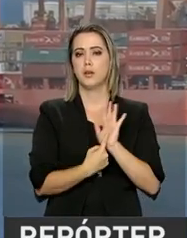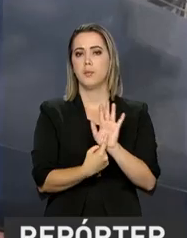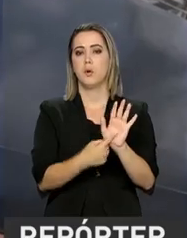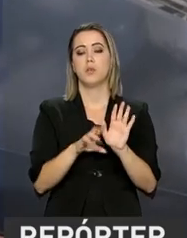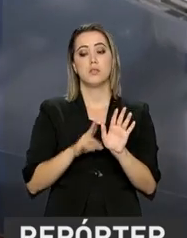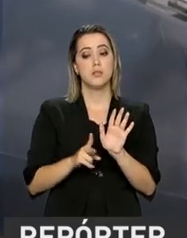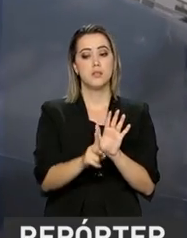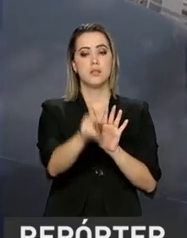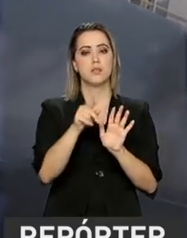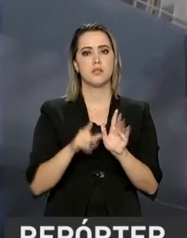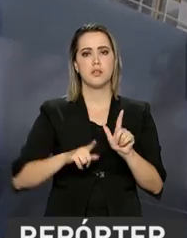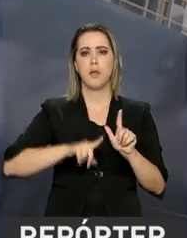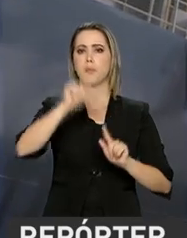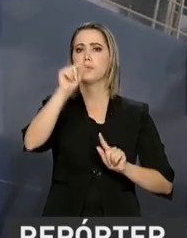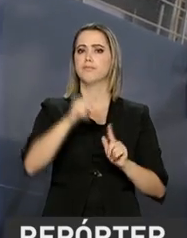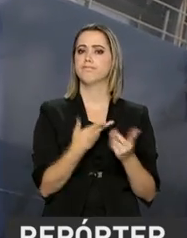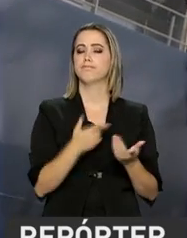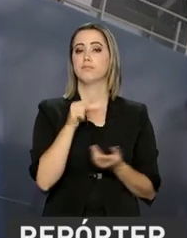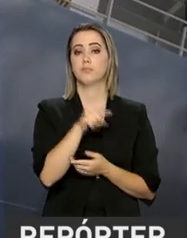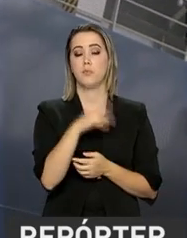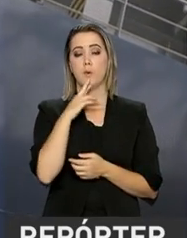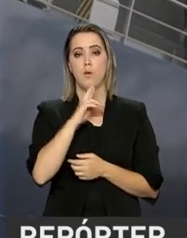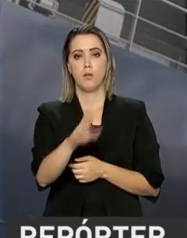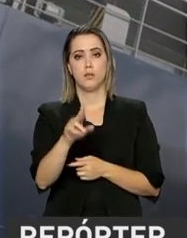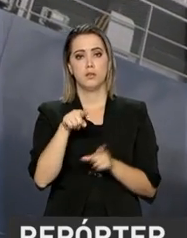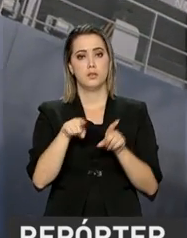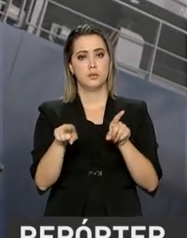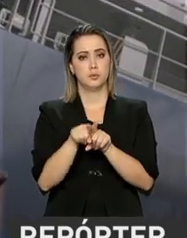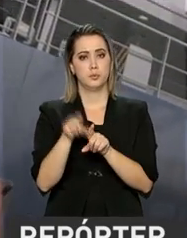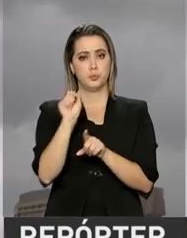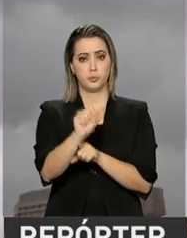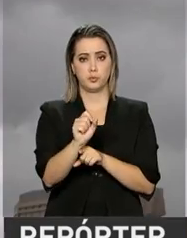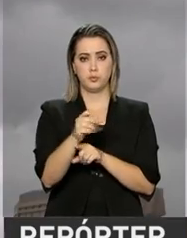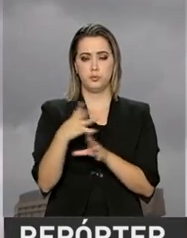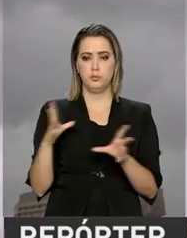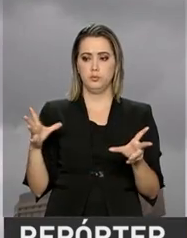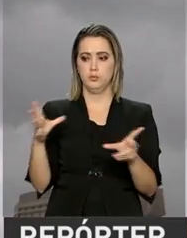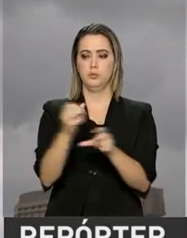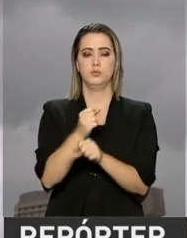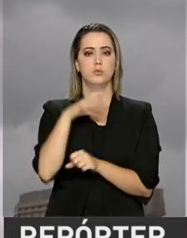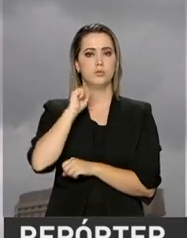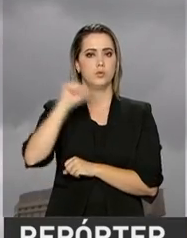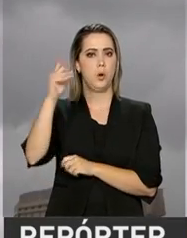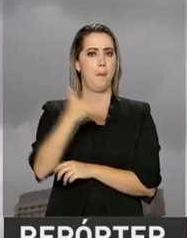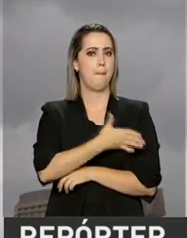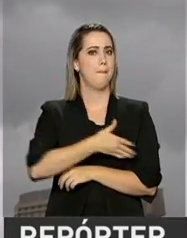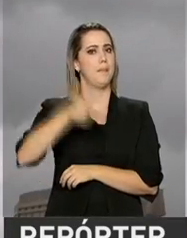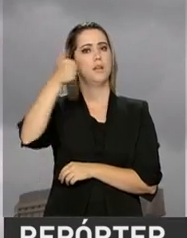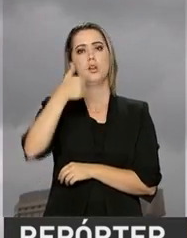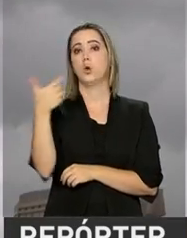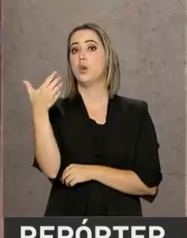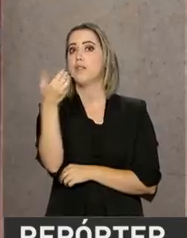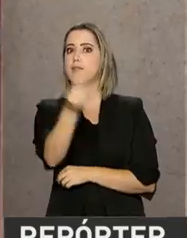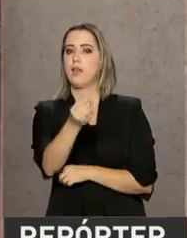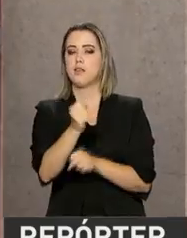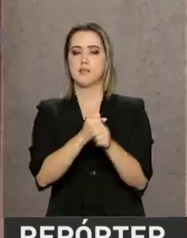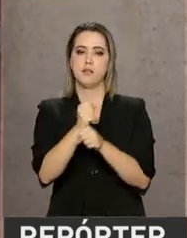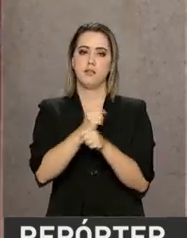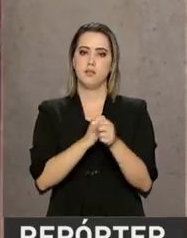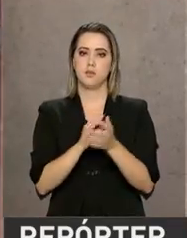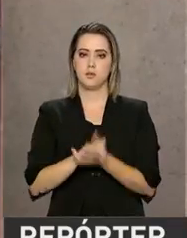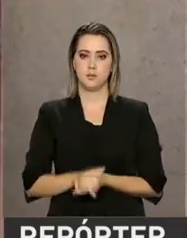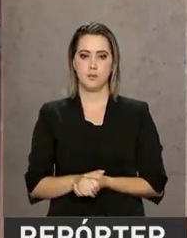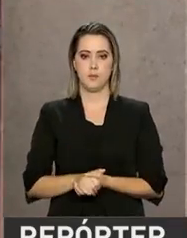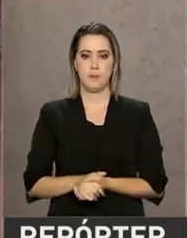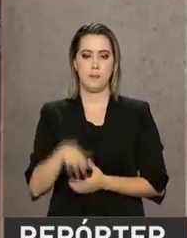sucessivos superavits o resultado das contas externas de Abril foi o melhor dos últimos 10 anos em abril